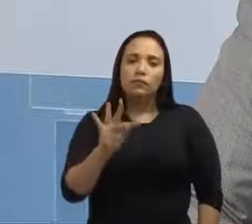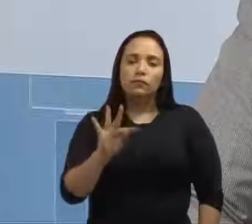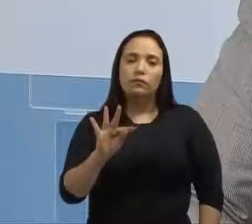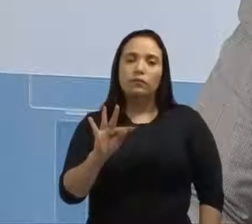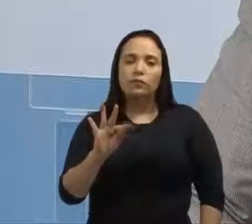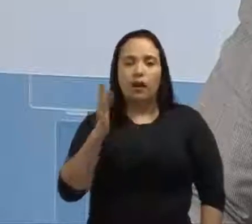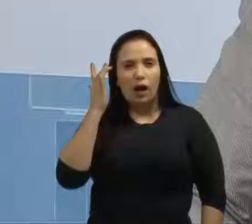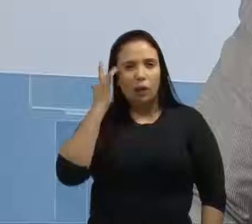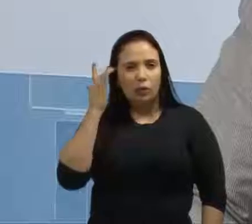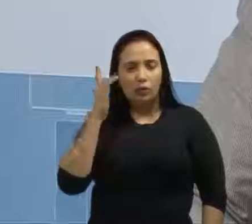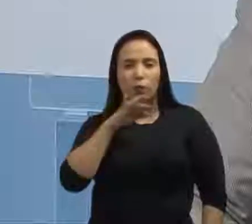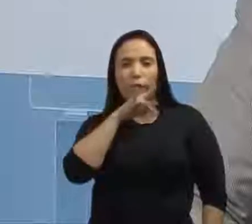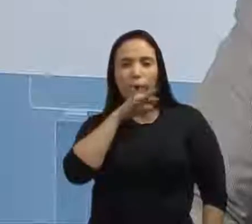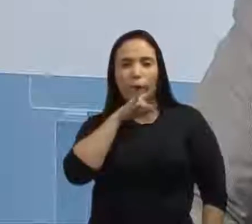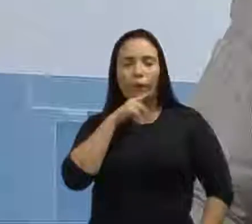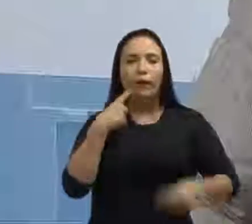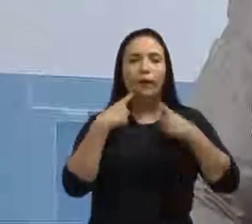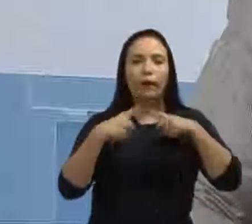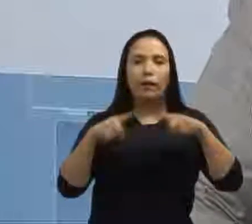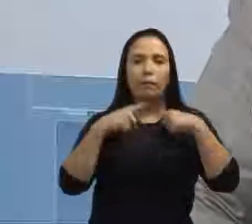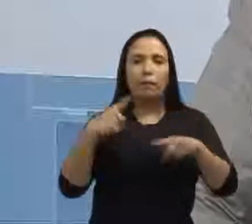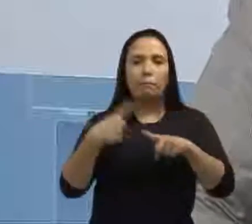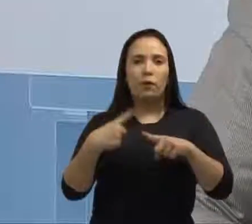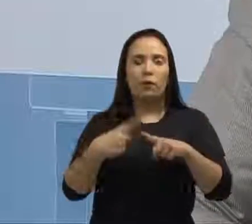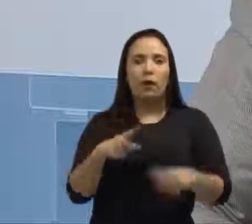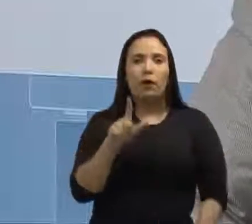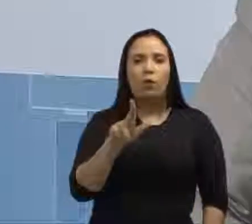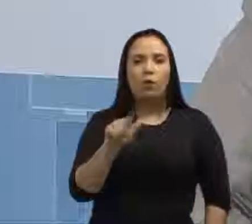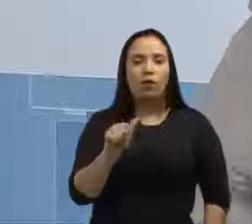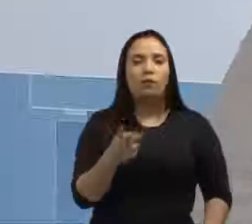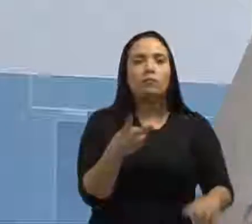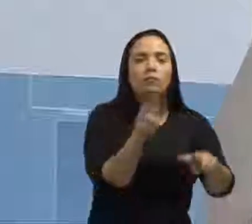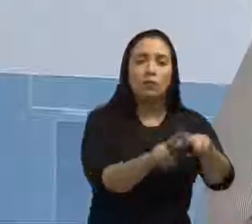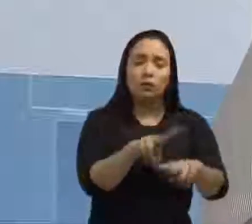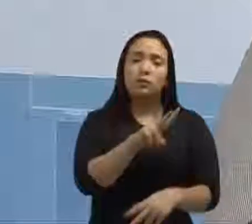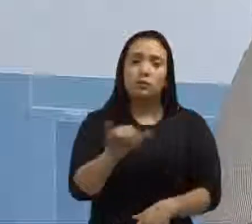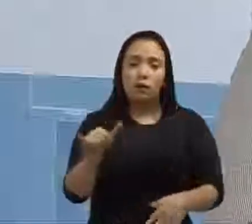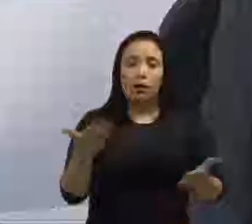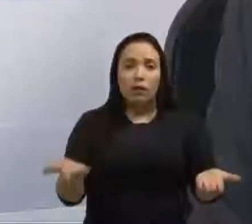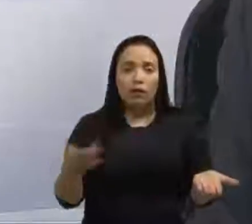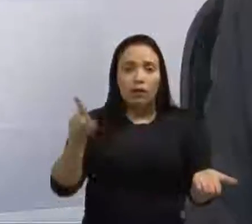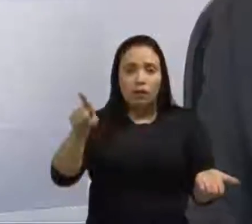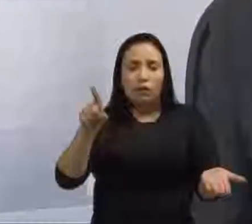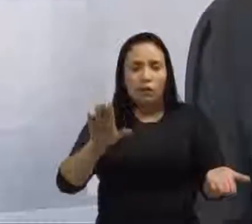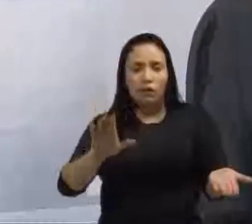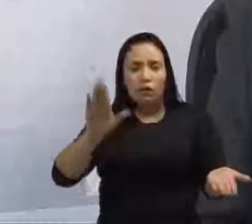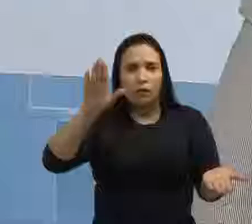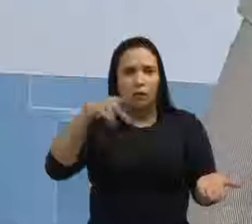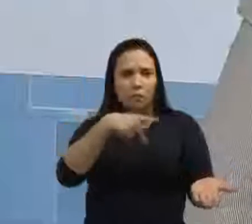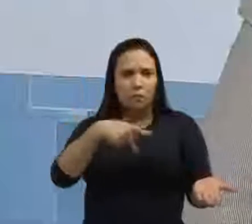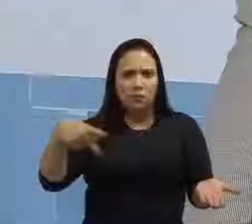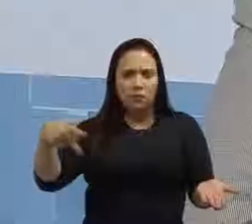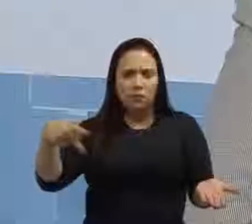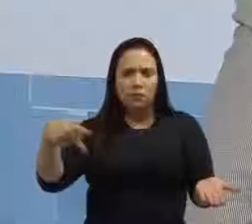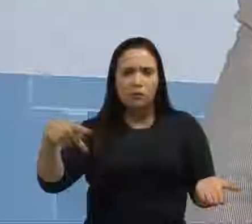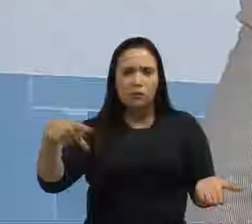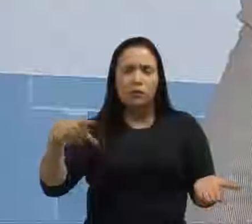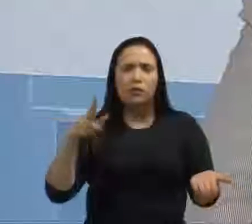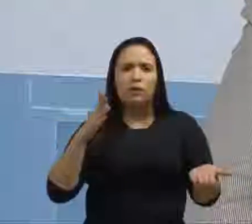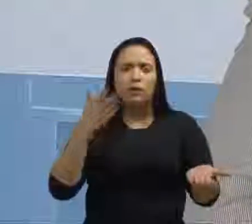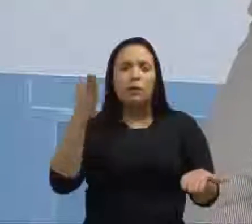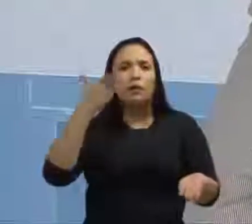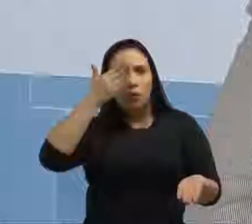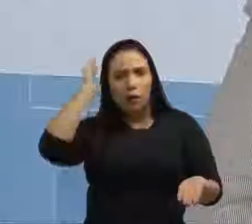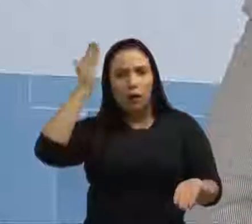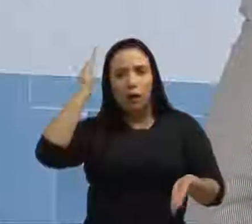achando ruim e o Lula pode ser preso e não estão dando, e o presidente da República Literalmente sentado na cadeira, quebraram o